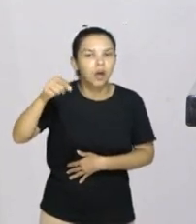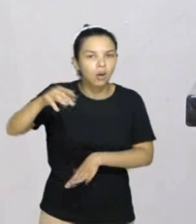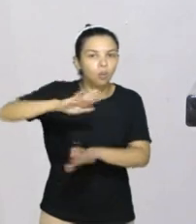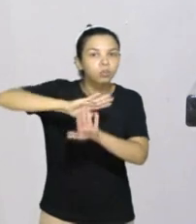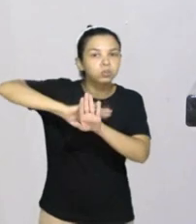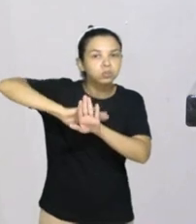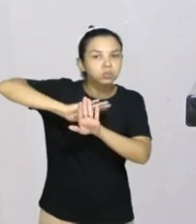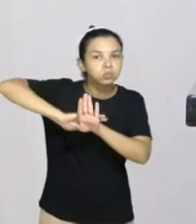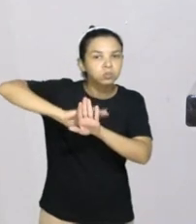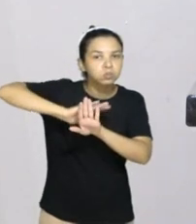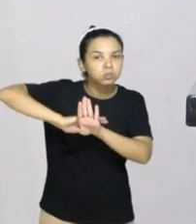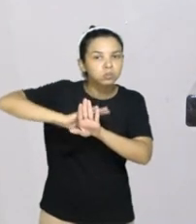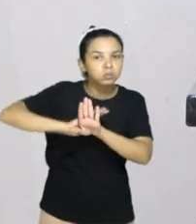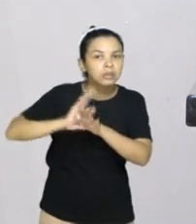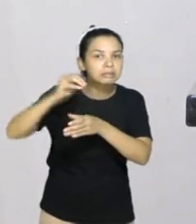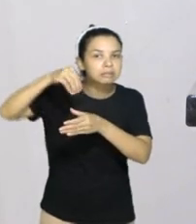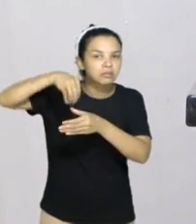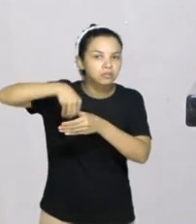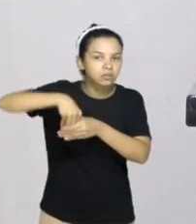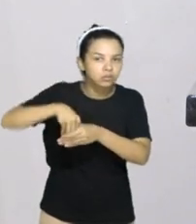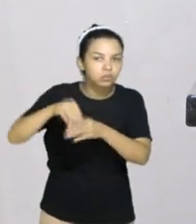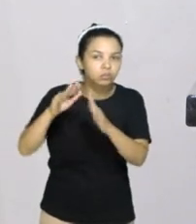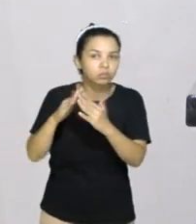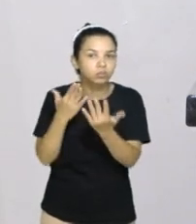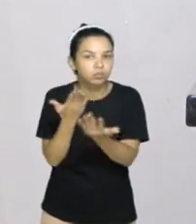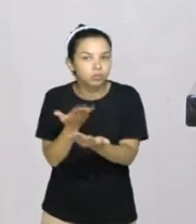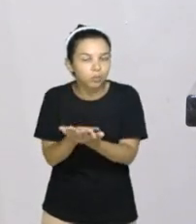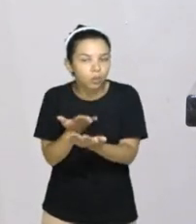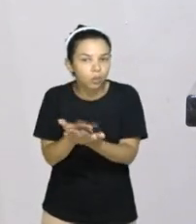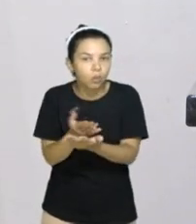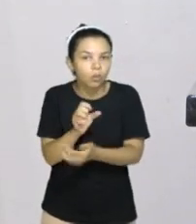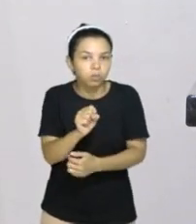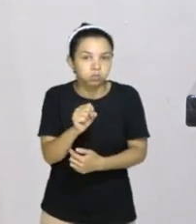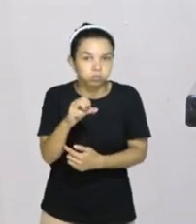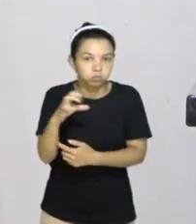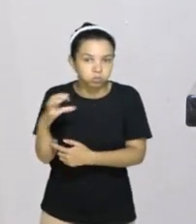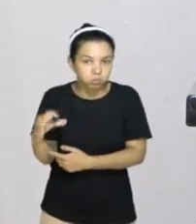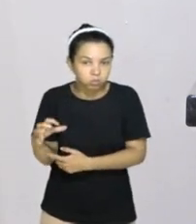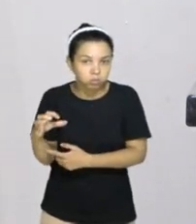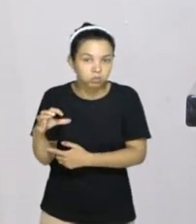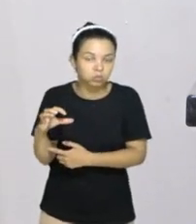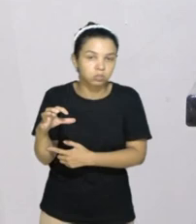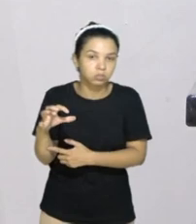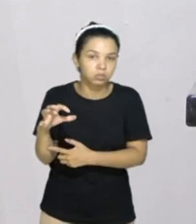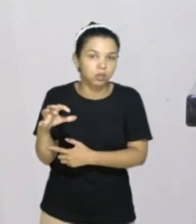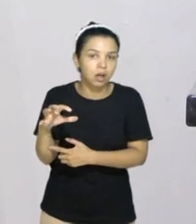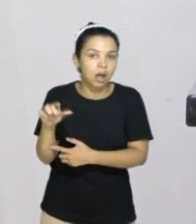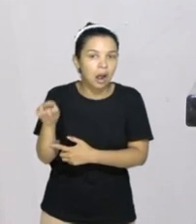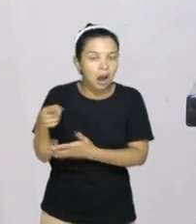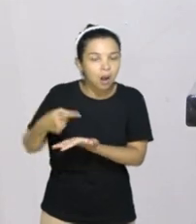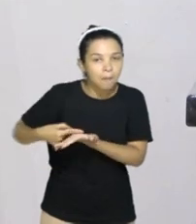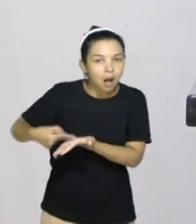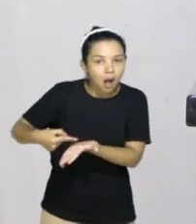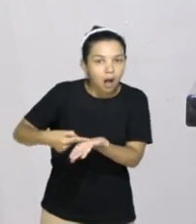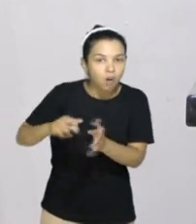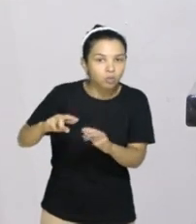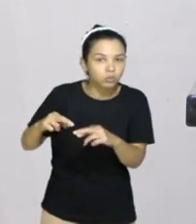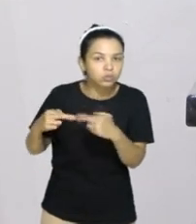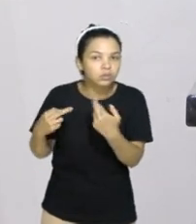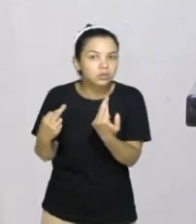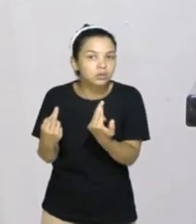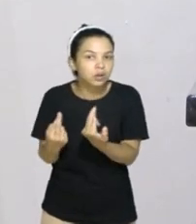está acontecendo dentro das escolas dentro do Estado de Santa Catarina que é orquestrada que marcam reuniões para decidir como você